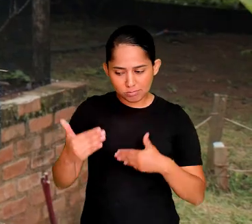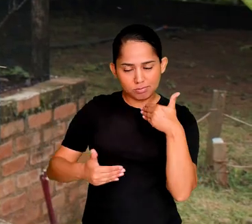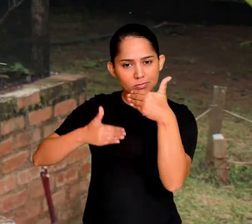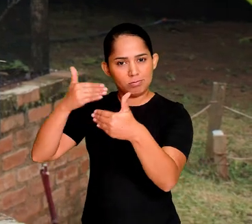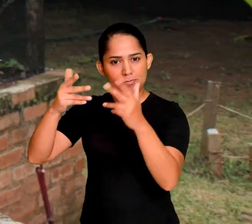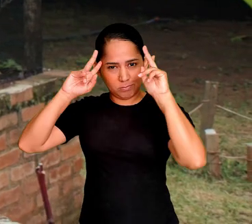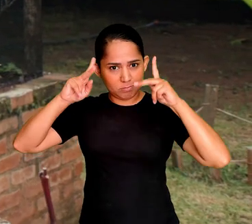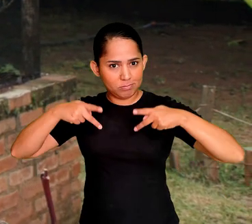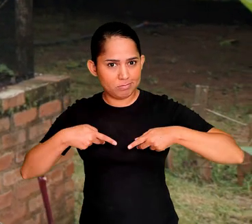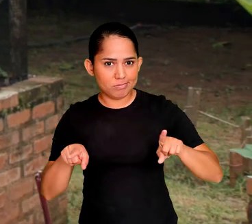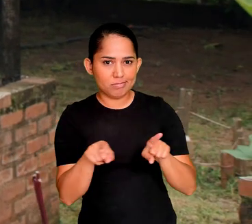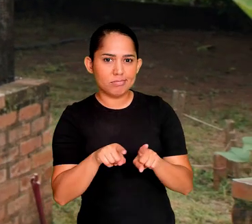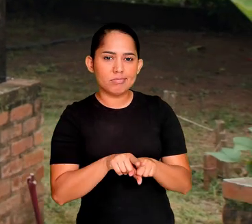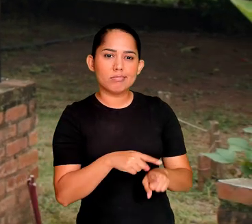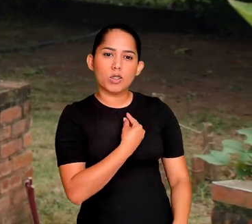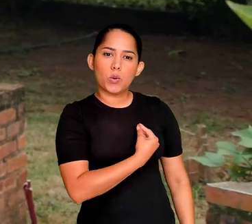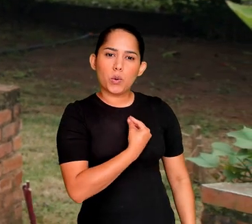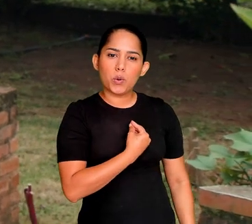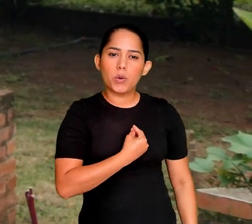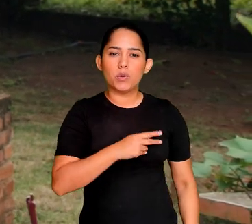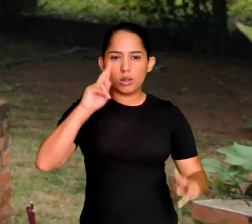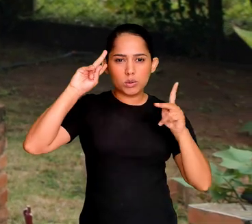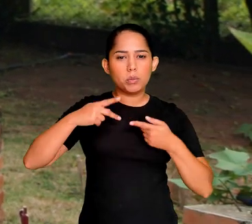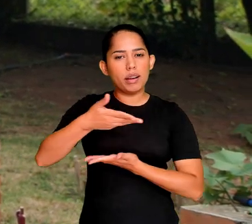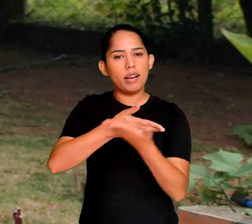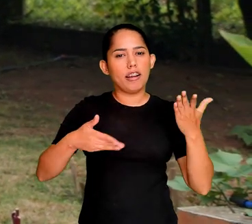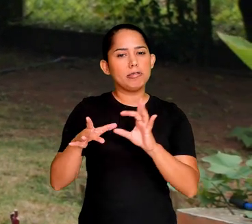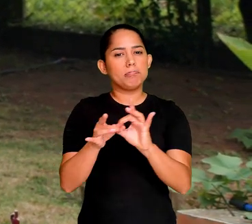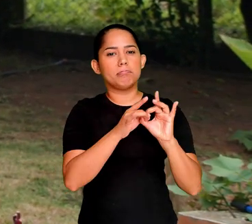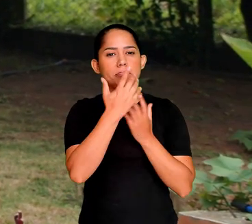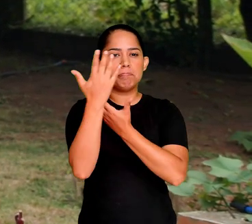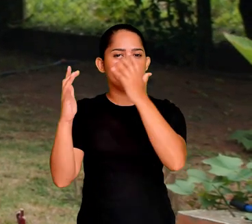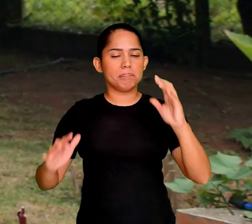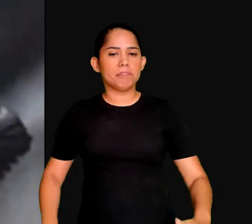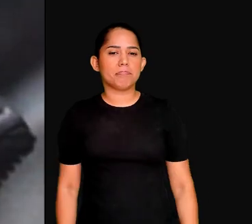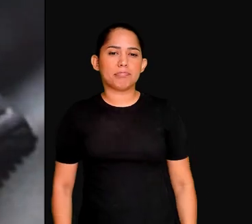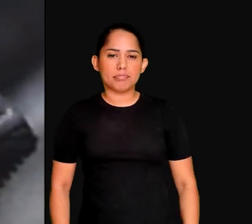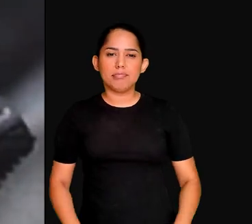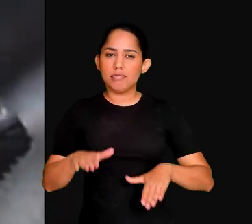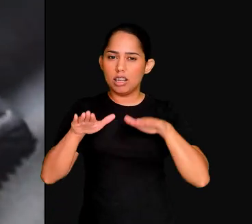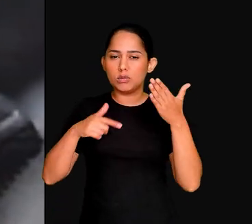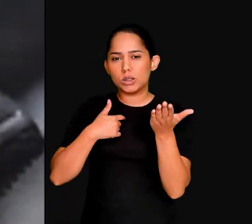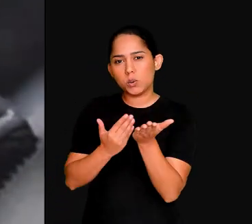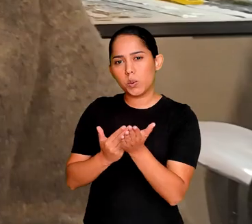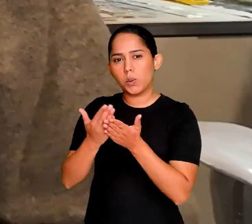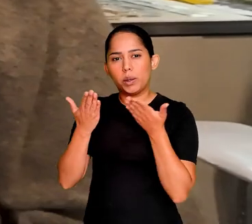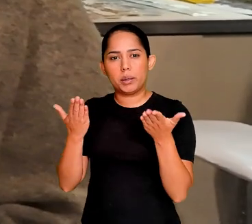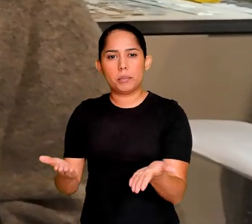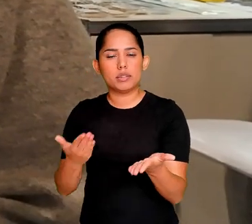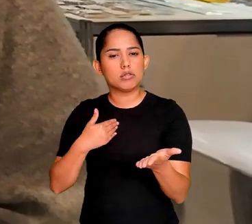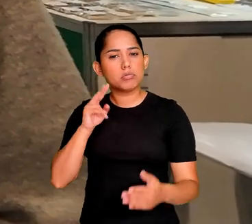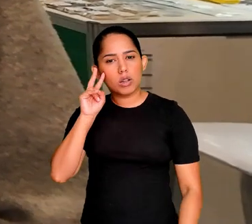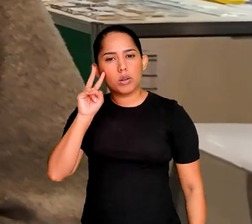realmente sano para o desenvolvimento humano e para a convivência do ser humano com a natureza. Talvez quando eu estava